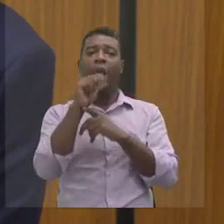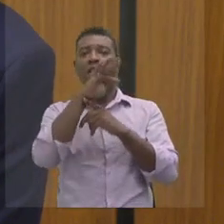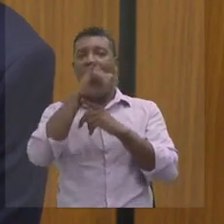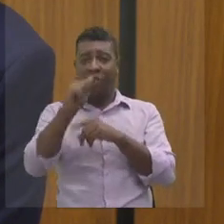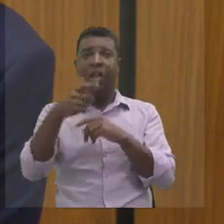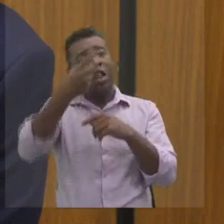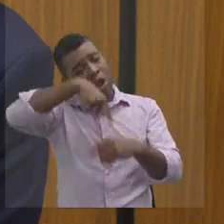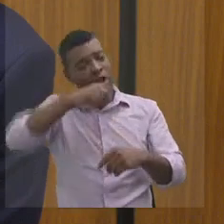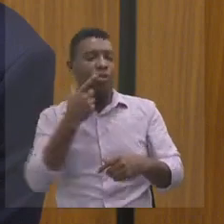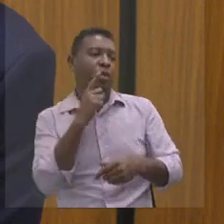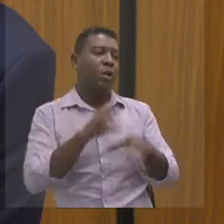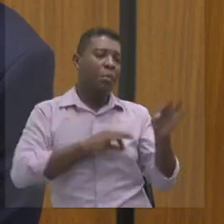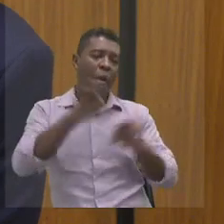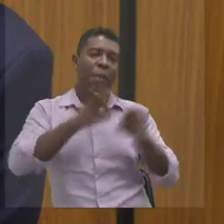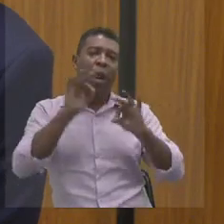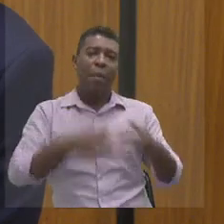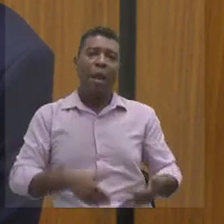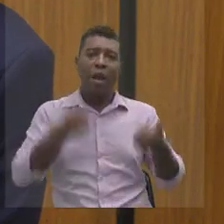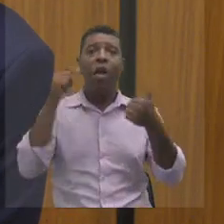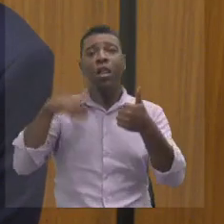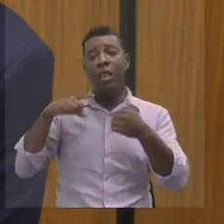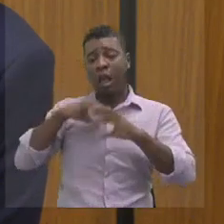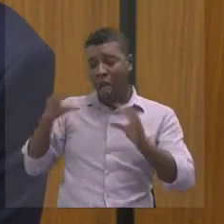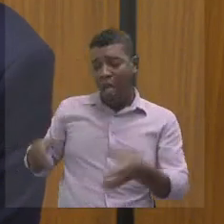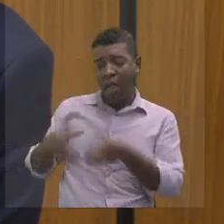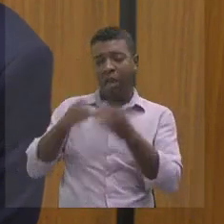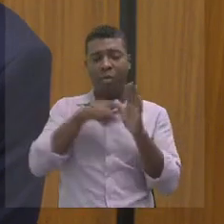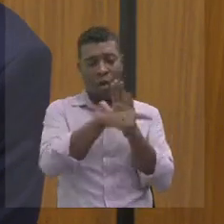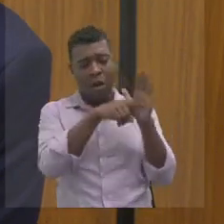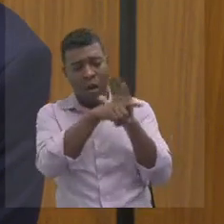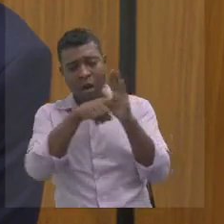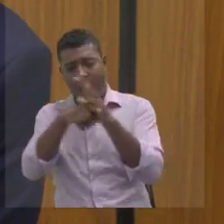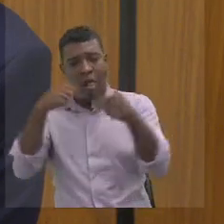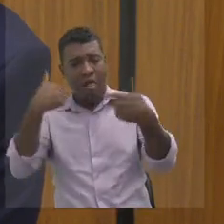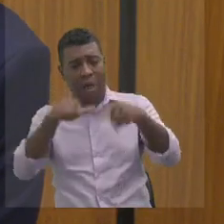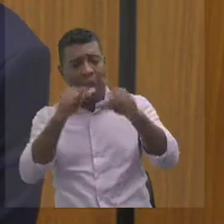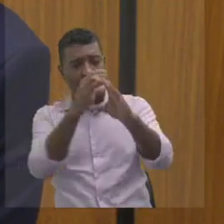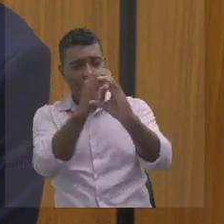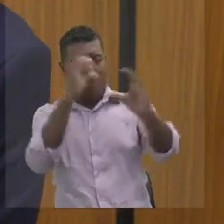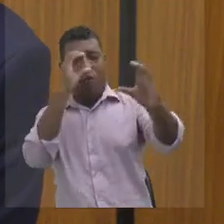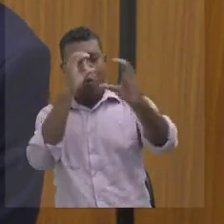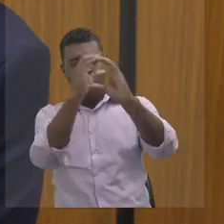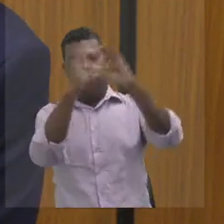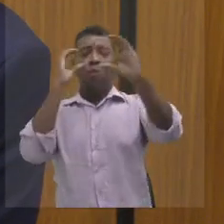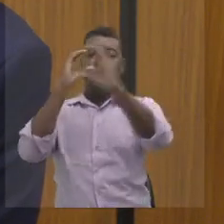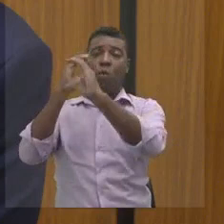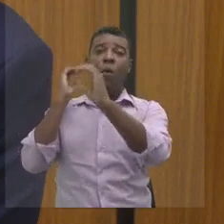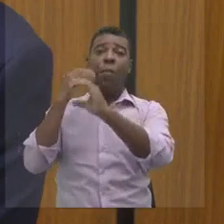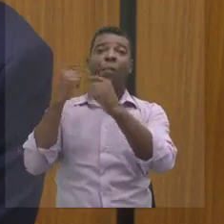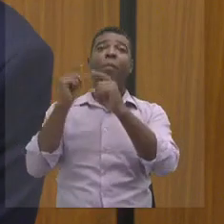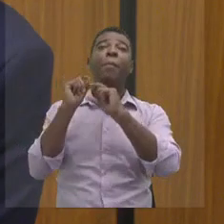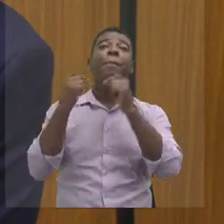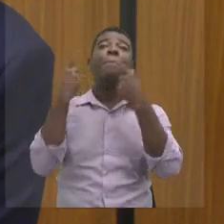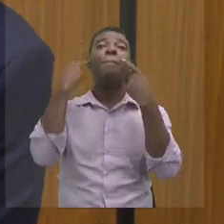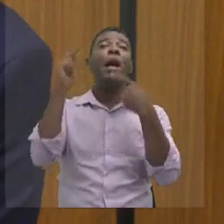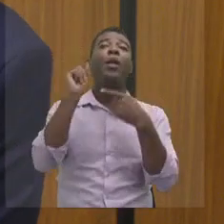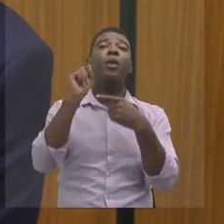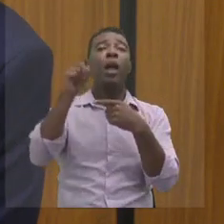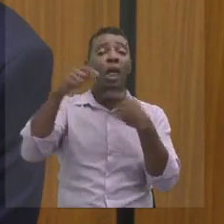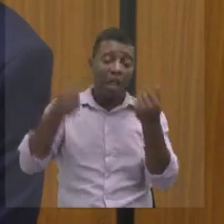tem equipe de sondagem contratada trabalhando pra gente poder fazer projeto e tratar todos esses pontos na maior brevidade possível